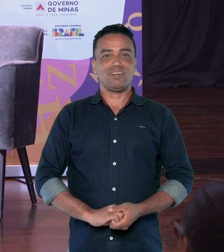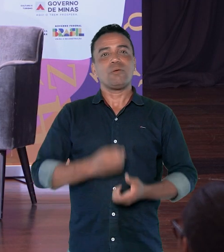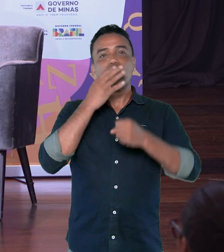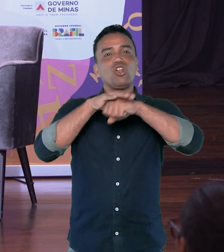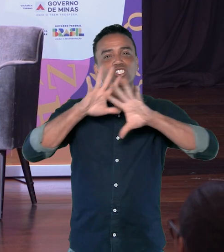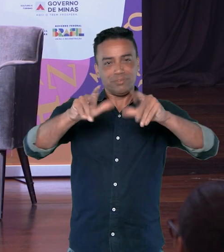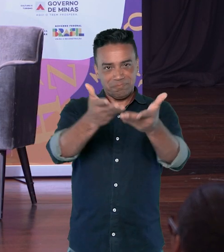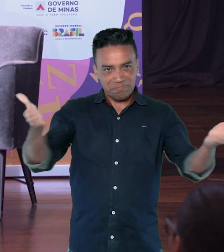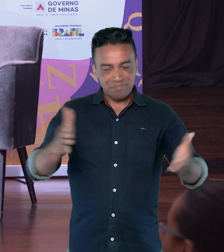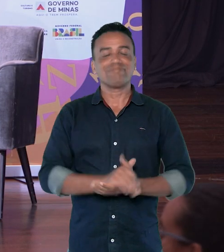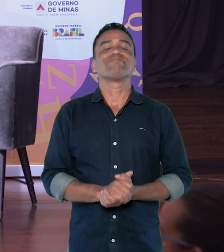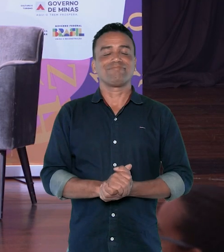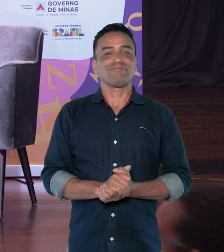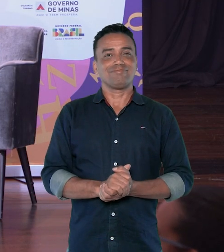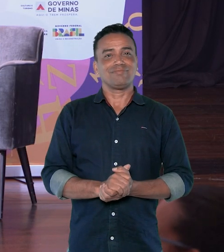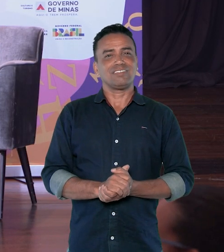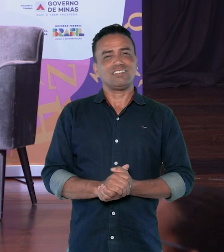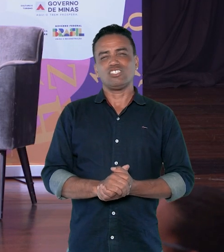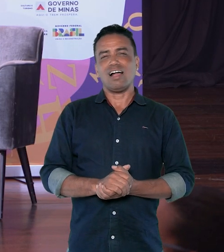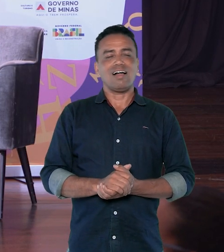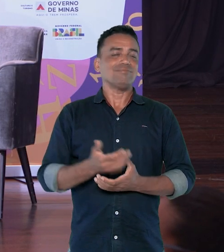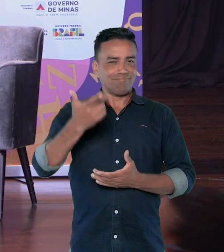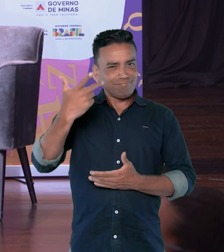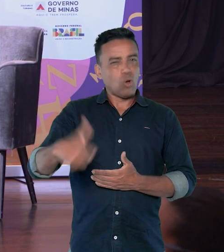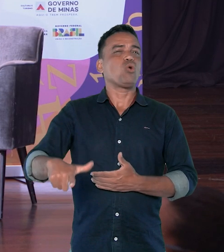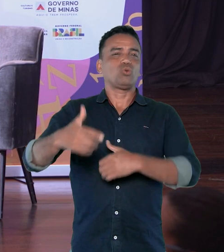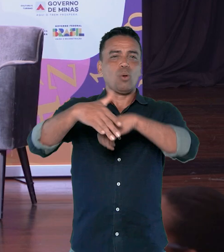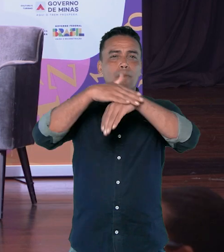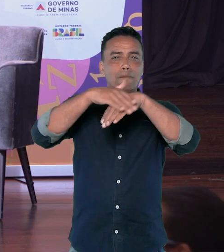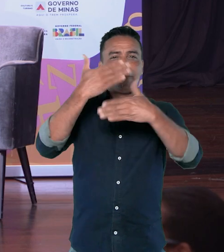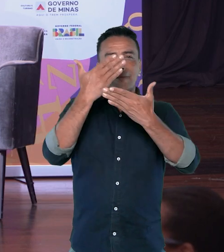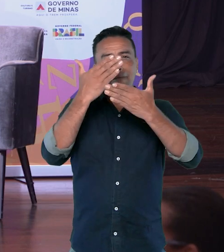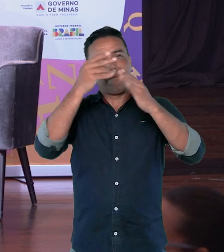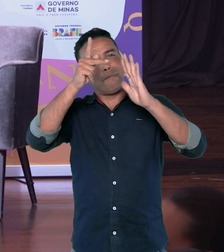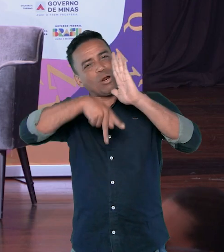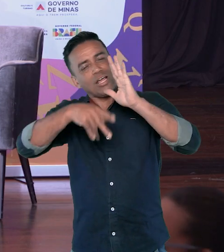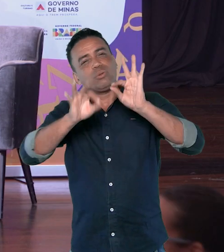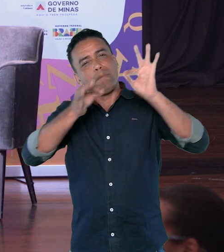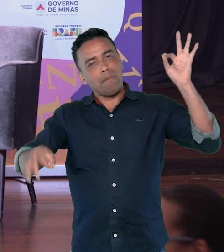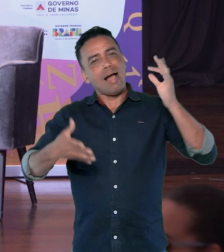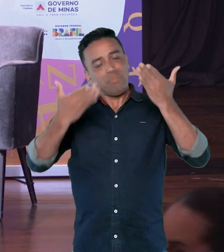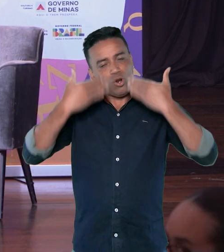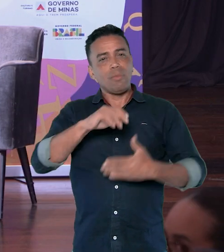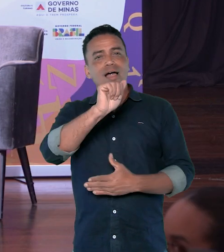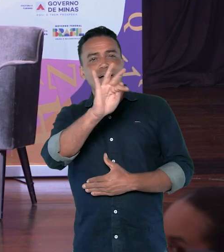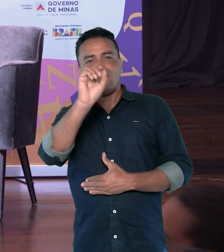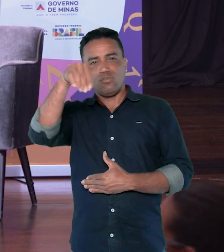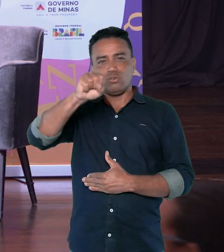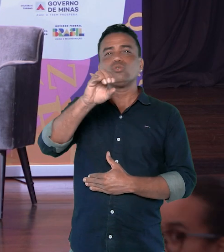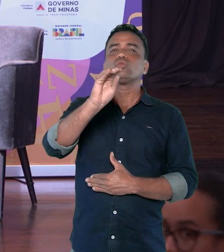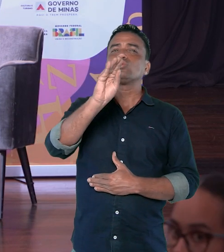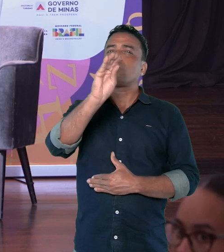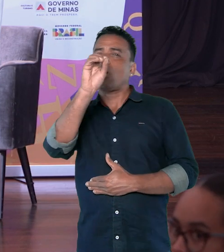Boa noite. Prazer, isso é mais uma edição do Projeto Círculo Papo. Meu nome é Afonso Portes. Eu faço o Projeto Círculo Papo há